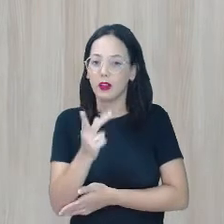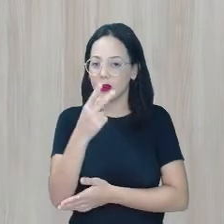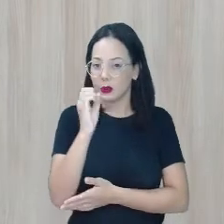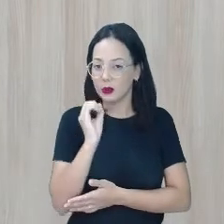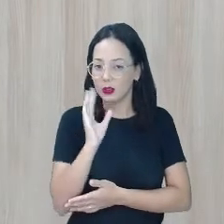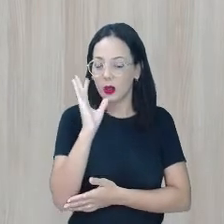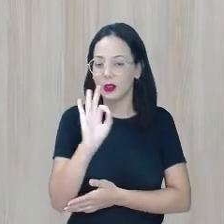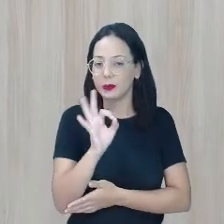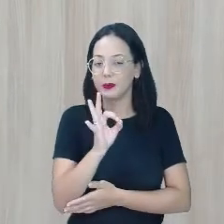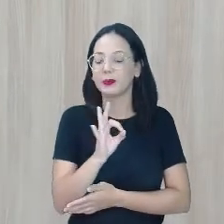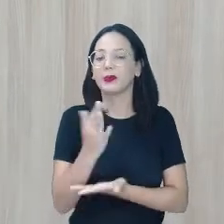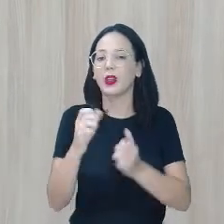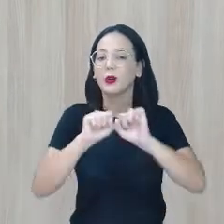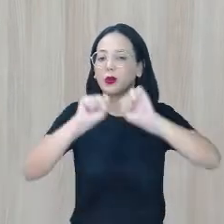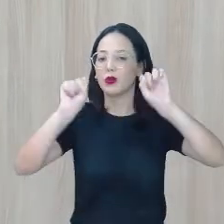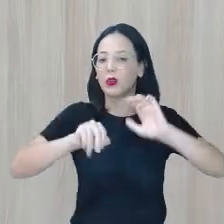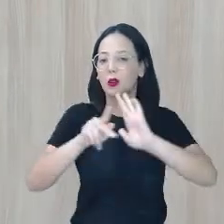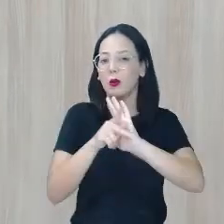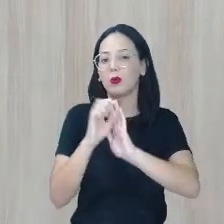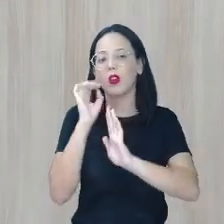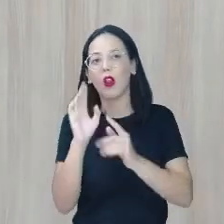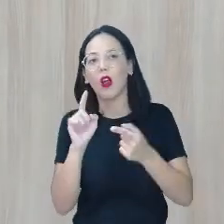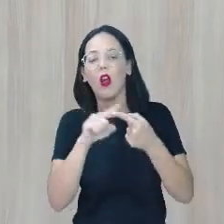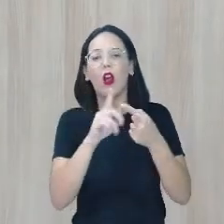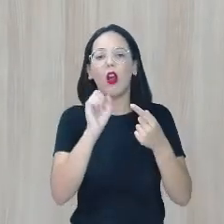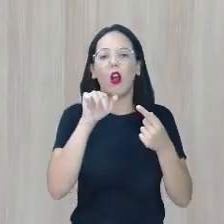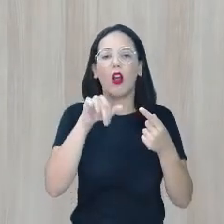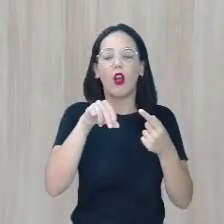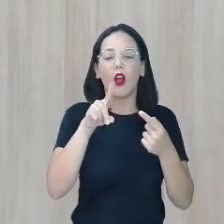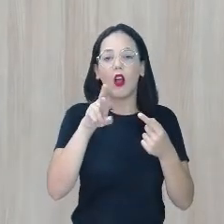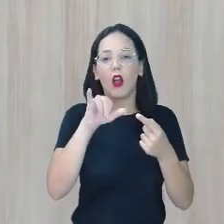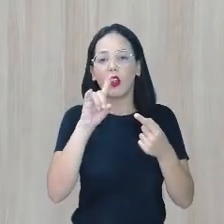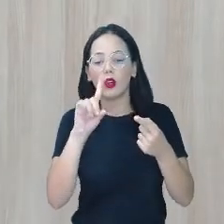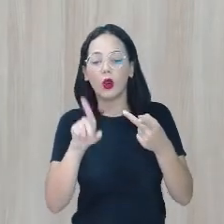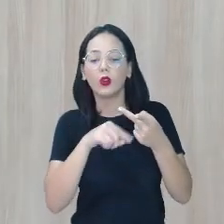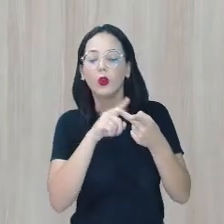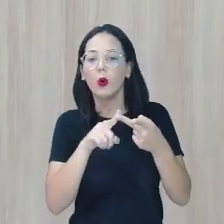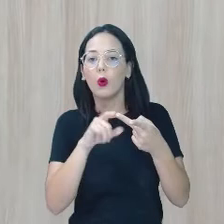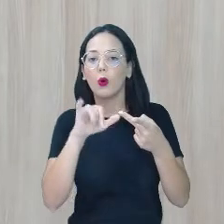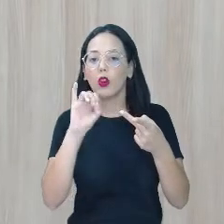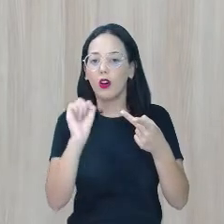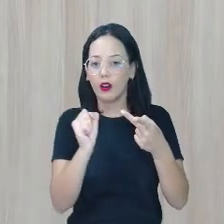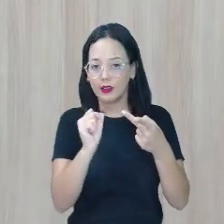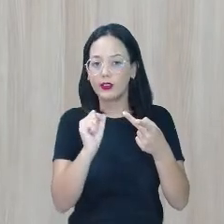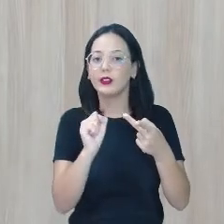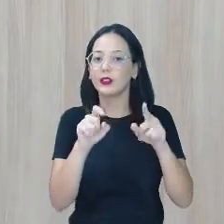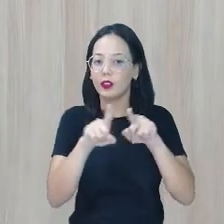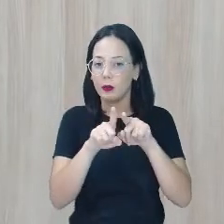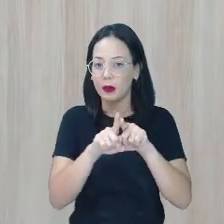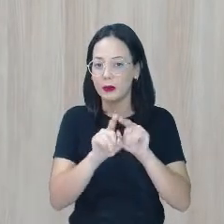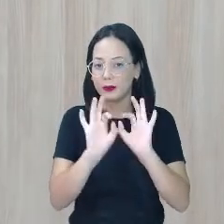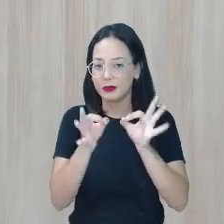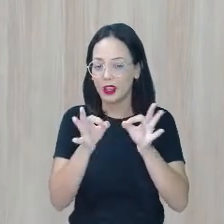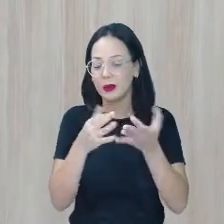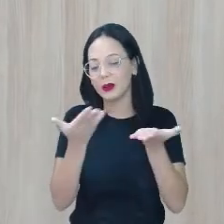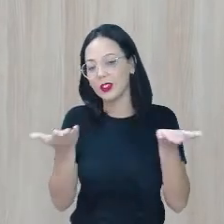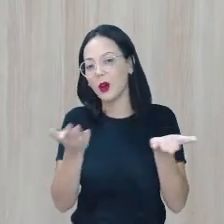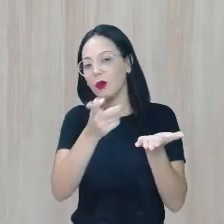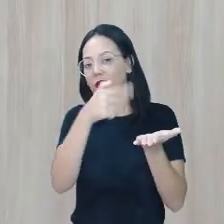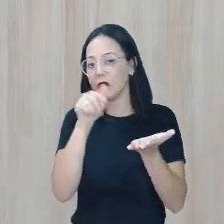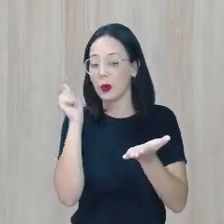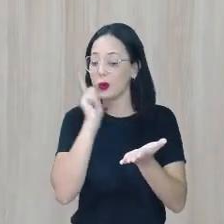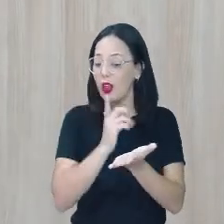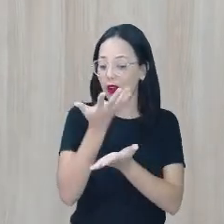celular, né? O seu sistema operacional, seja Android na Play Store ou iOS na Apple Store. Então você faz